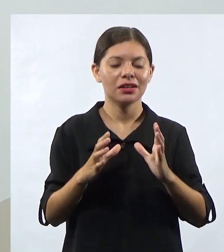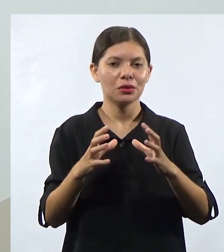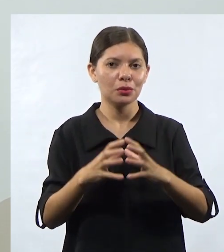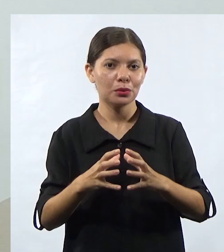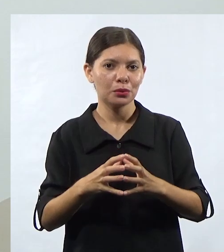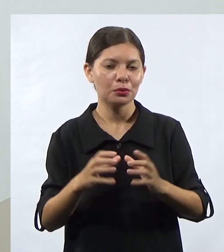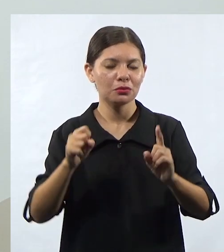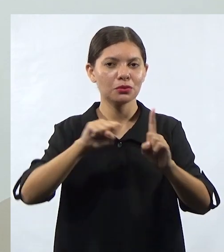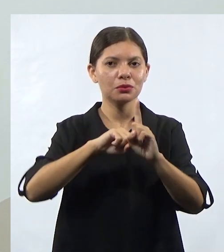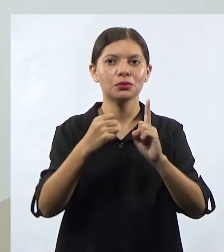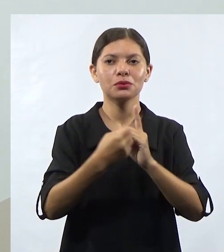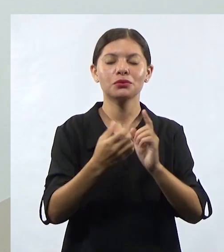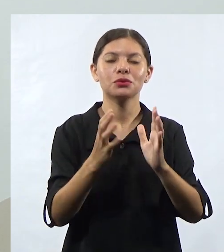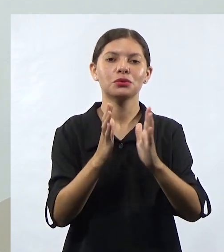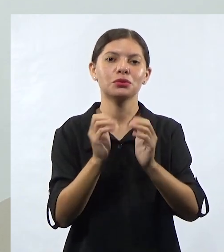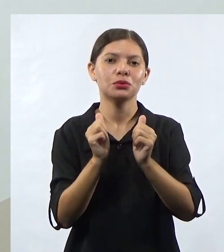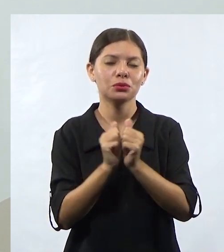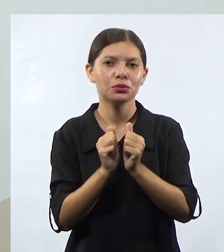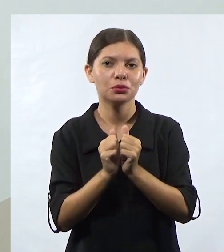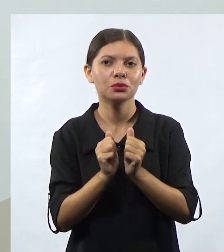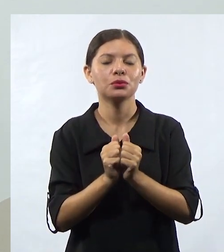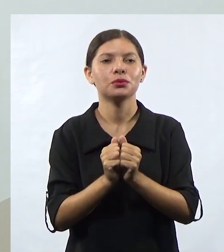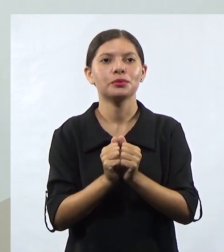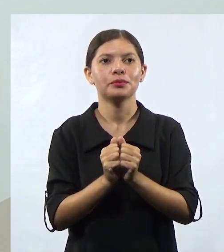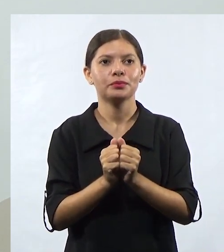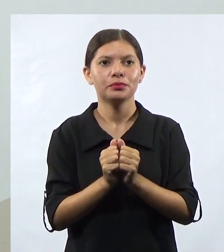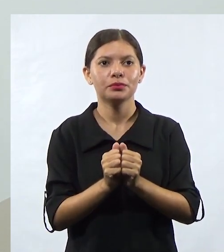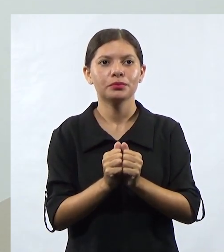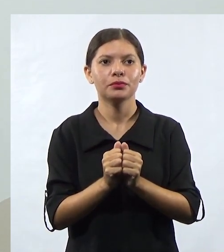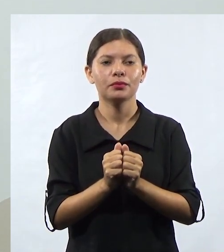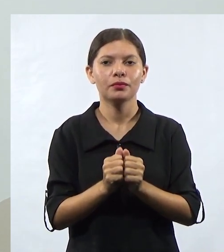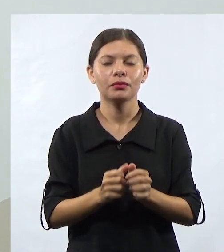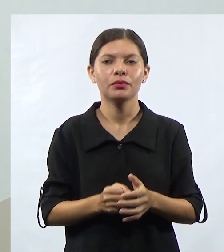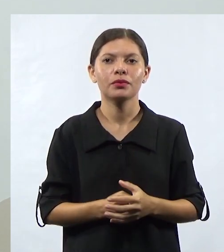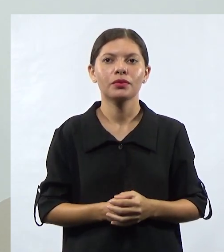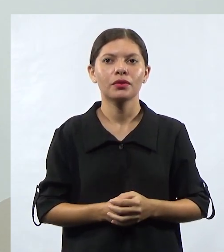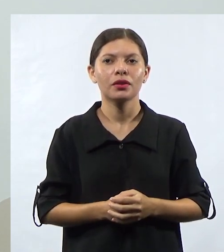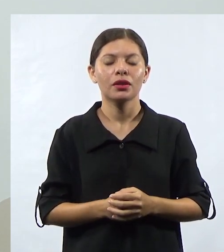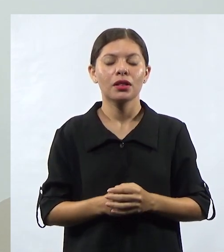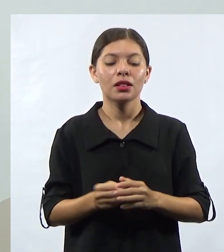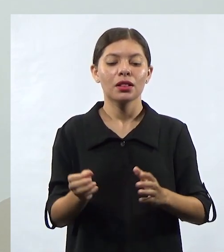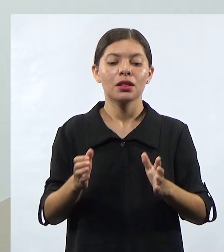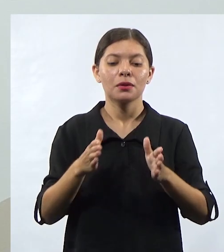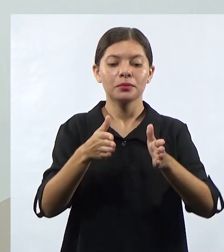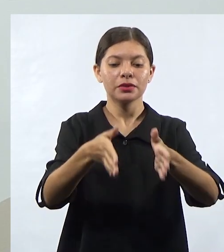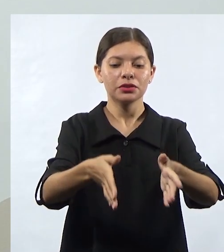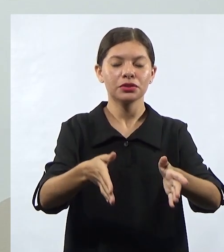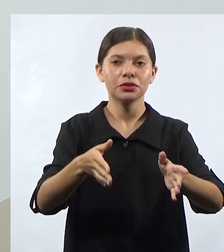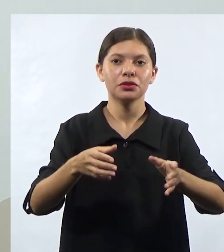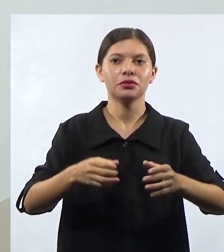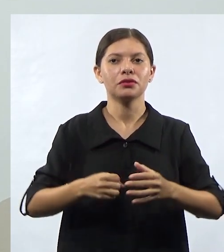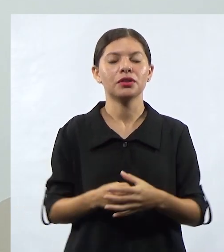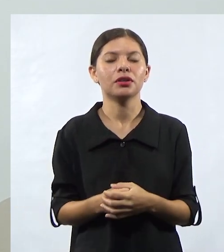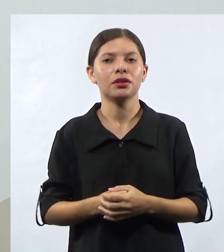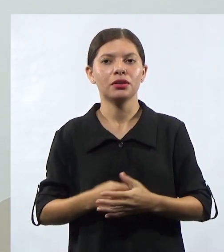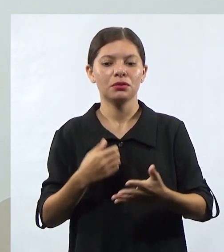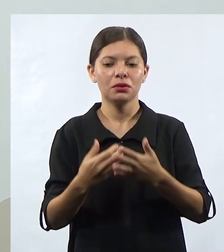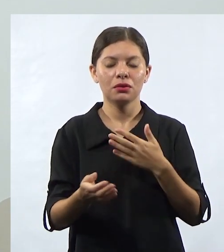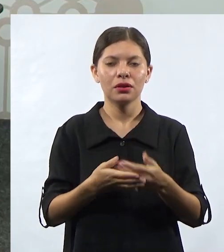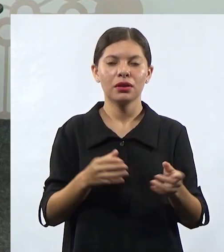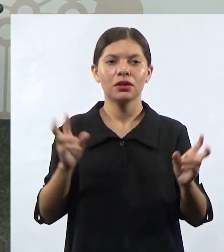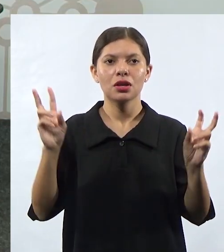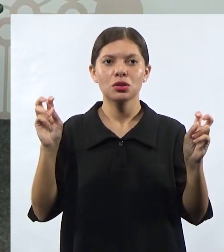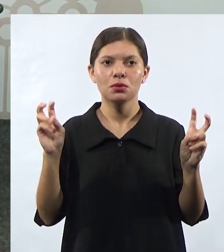tema específico. E aí você não discute coisas aleatórias ou circundantes. Você discute aquele